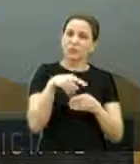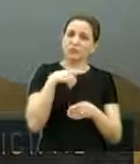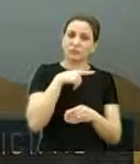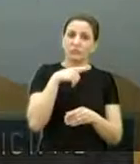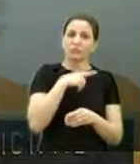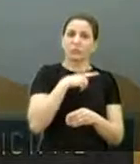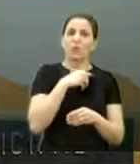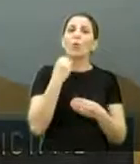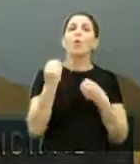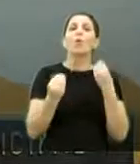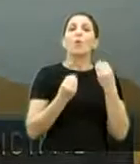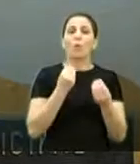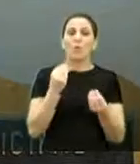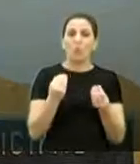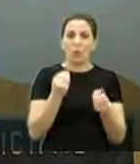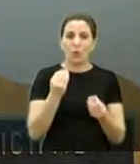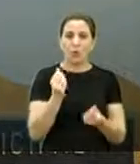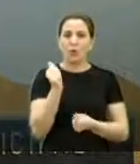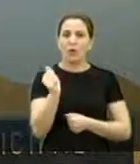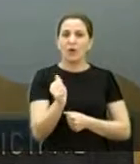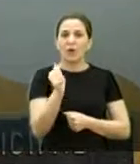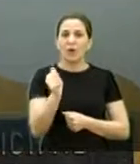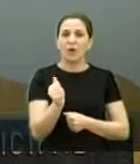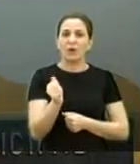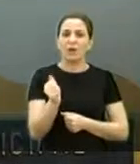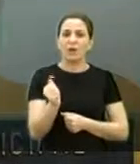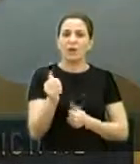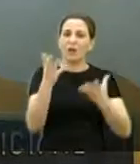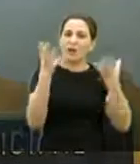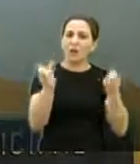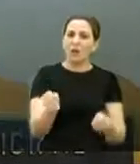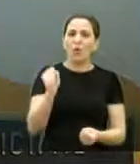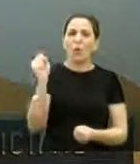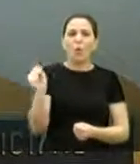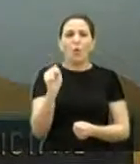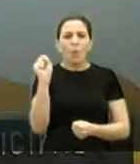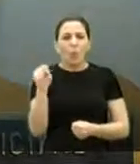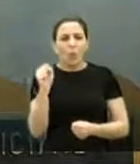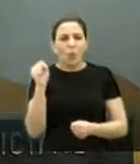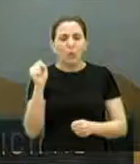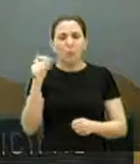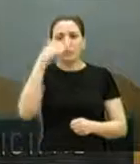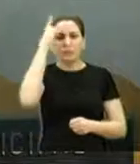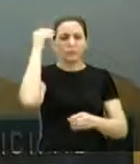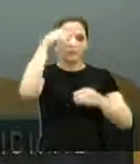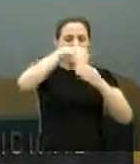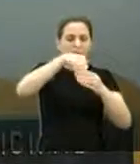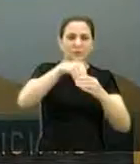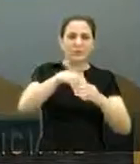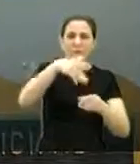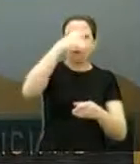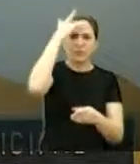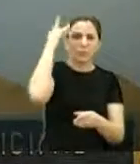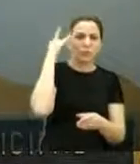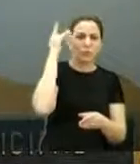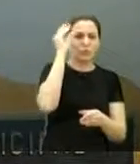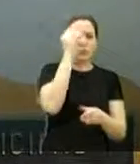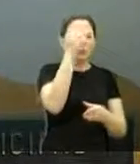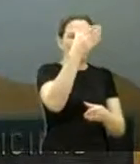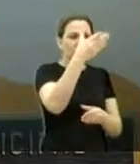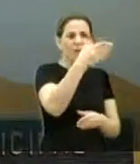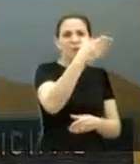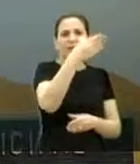Né? Como é que Araraquara vai eleger oito deputados? Eles têm que ter votos de fora. Então, as pessoas lá também não vão votar porque é de